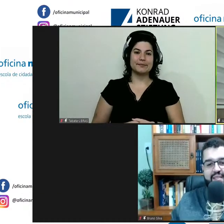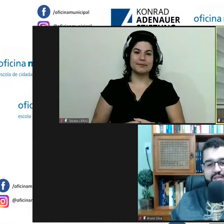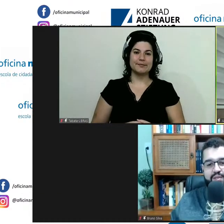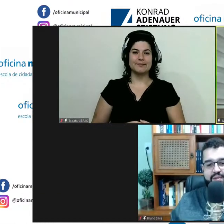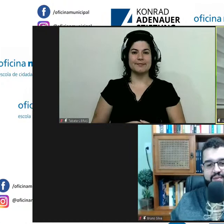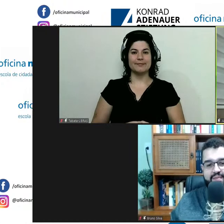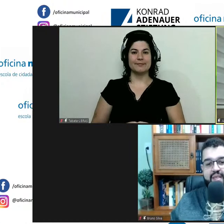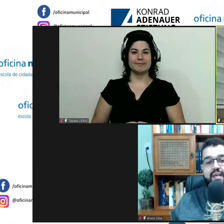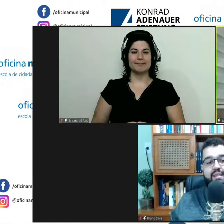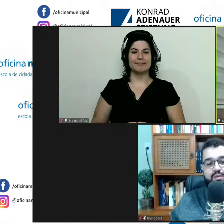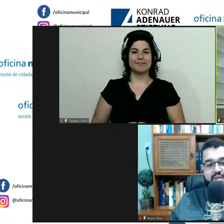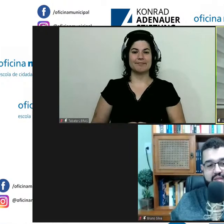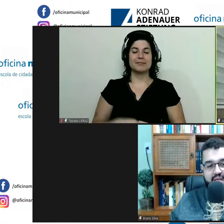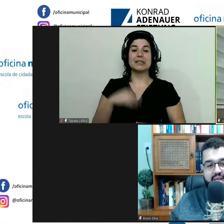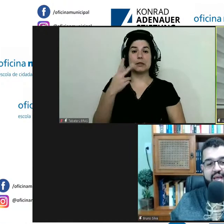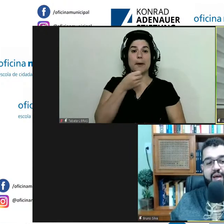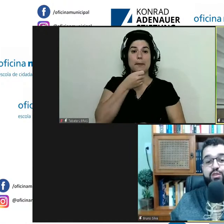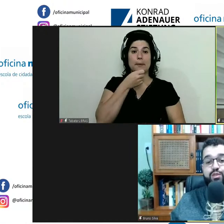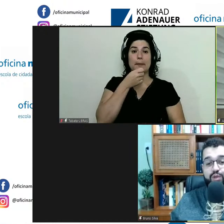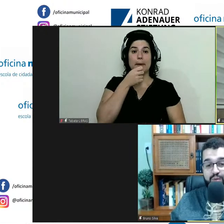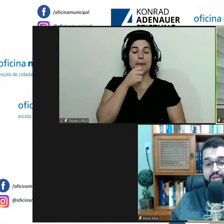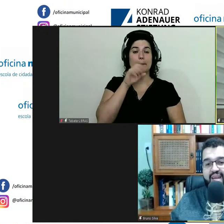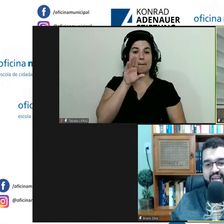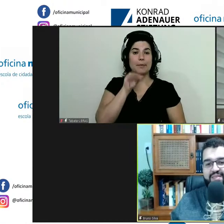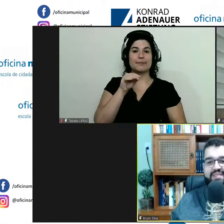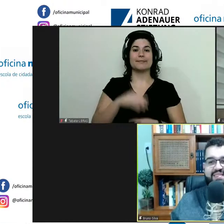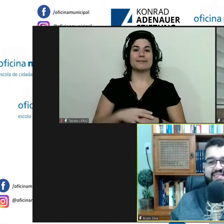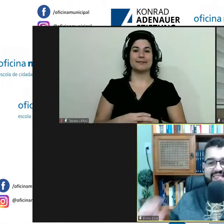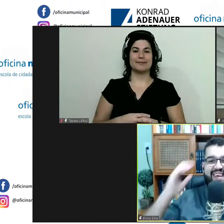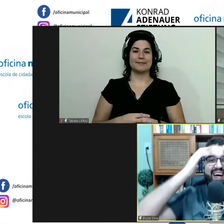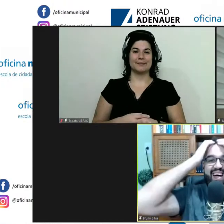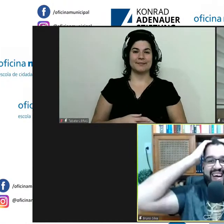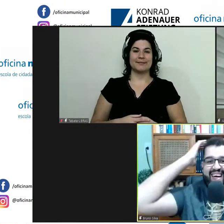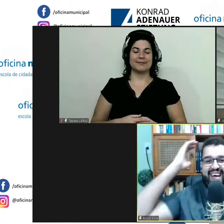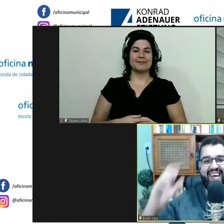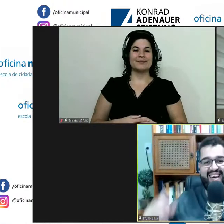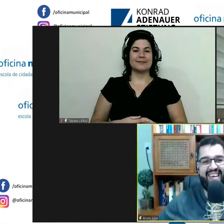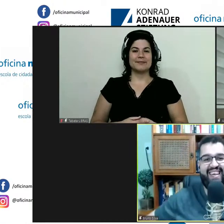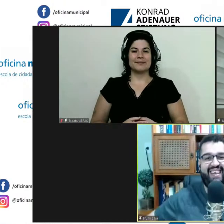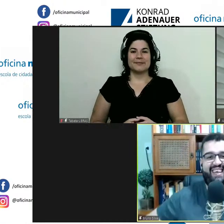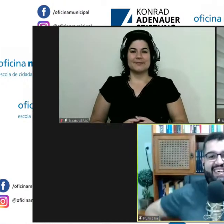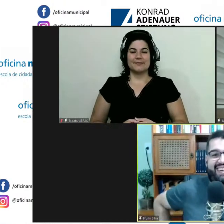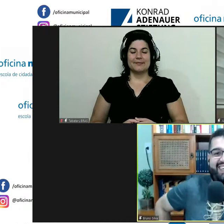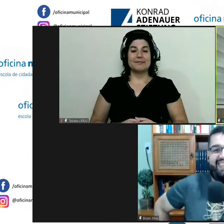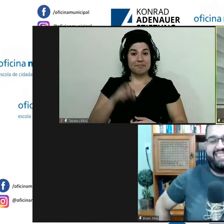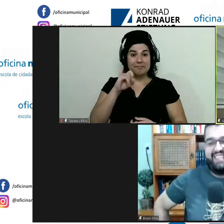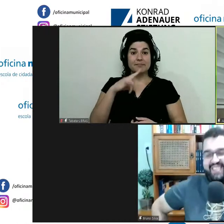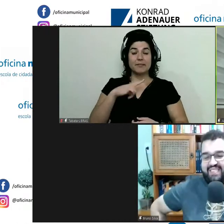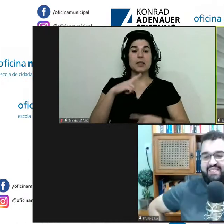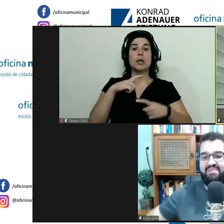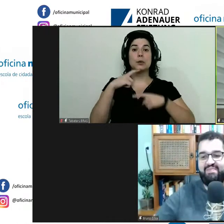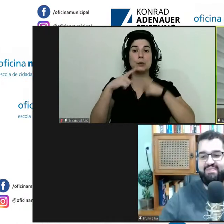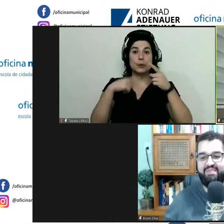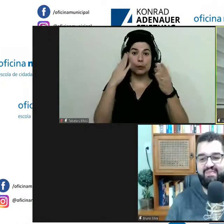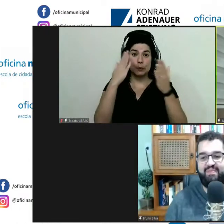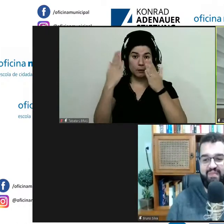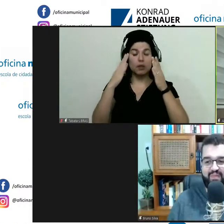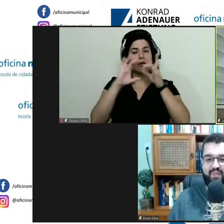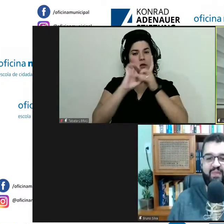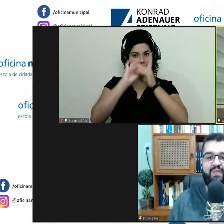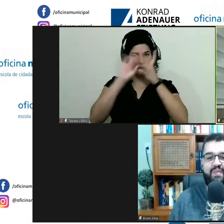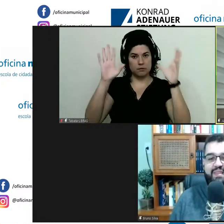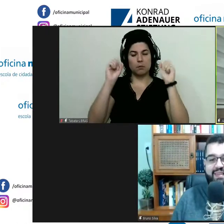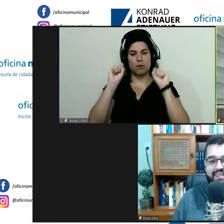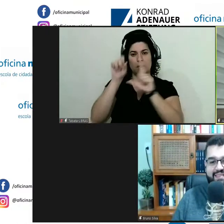E você tava montado Bruno igual caso você eu estou montado exatamente caso você tem alguma dúvida fiquem à vontade